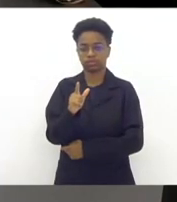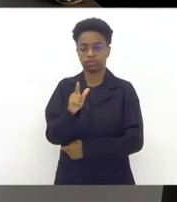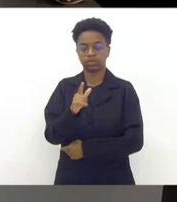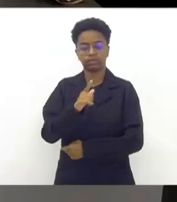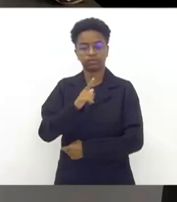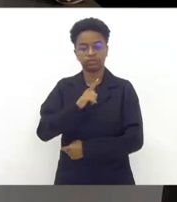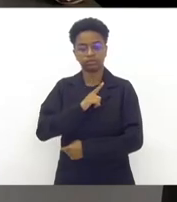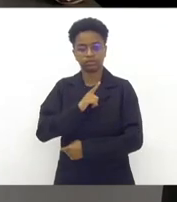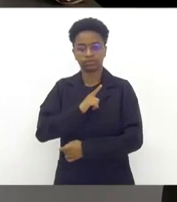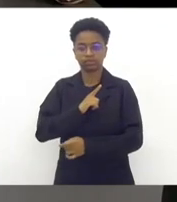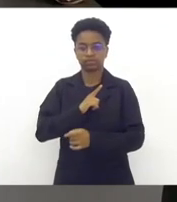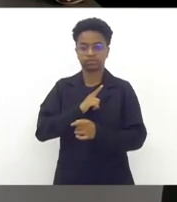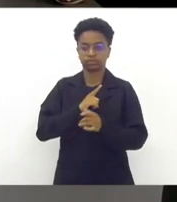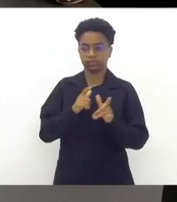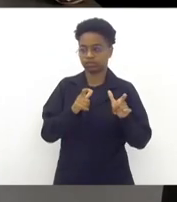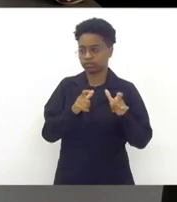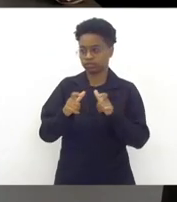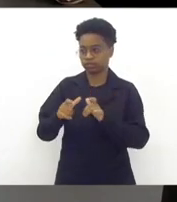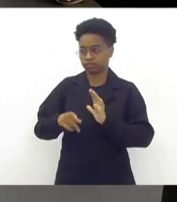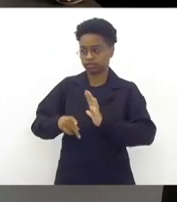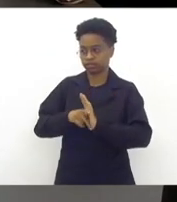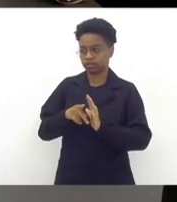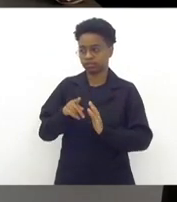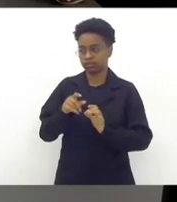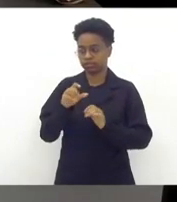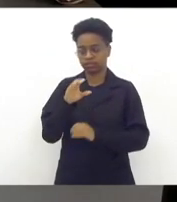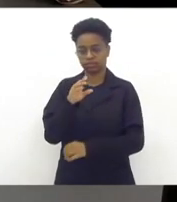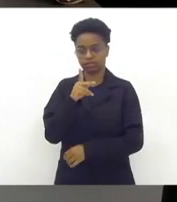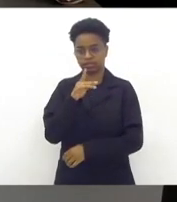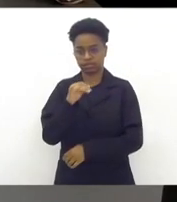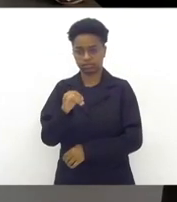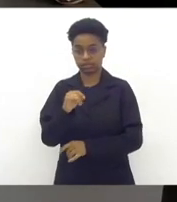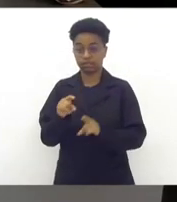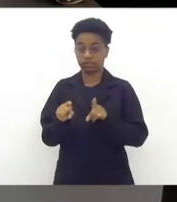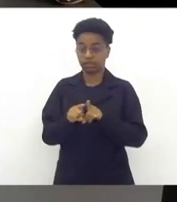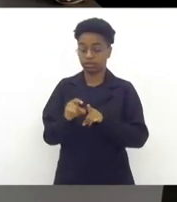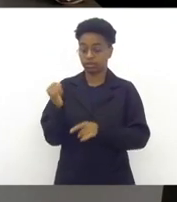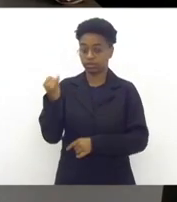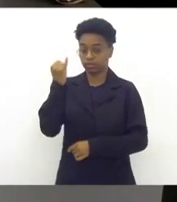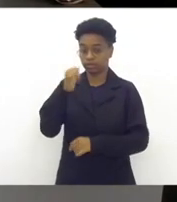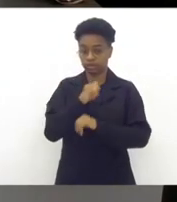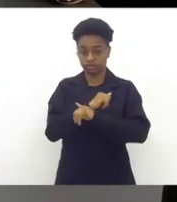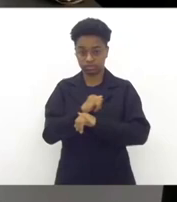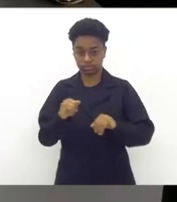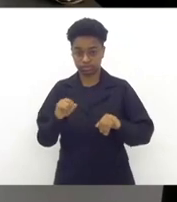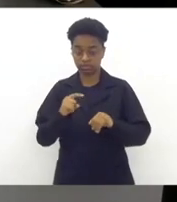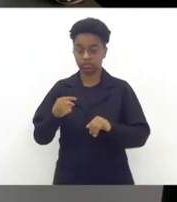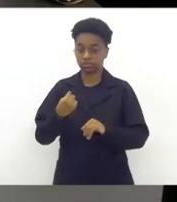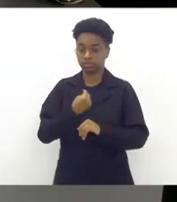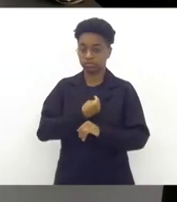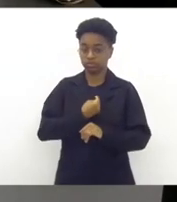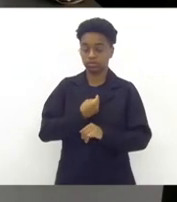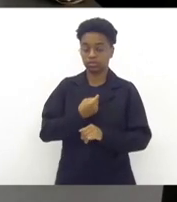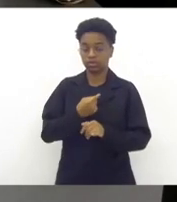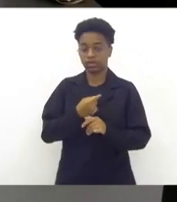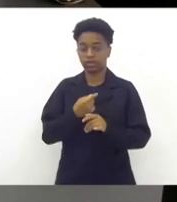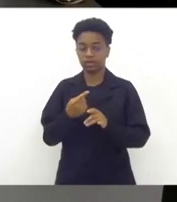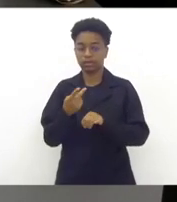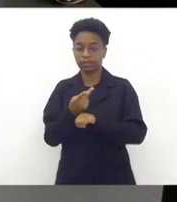obter todo o espaço possível dessa CPI, né? Importante dizer também que a gente vai prever uma nova